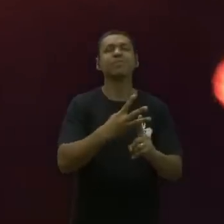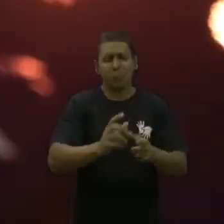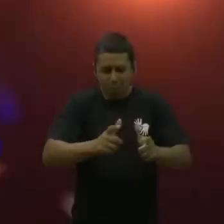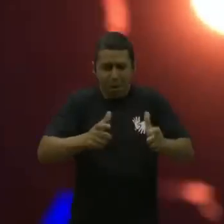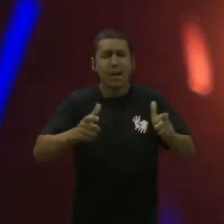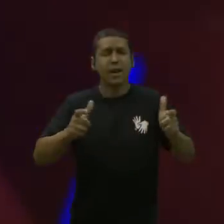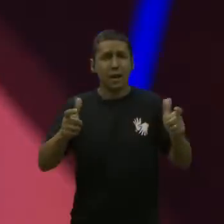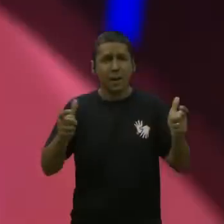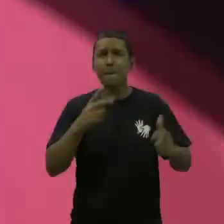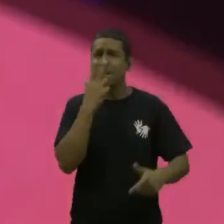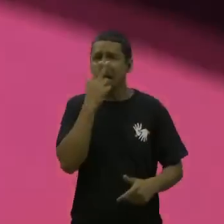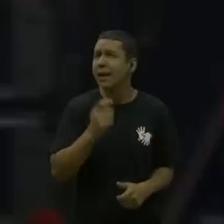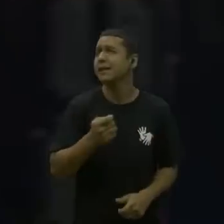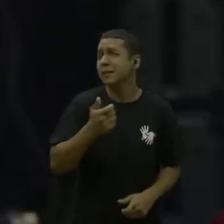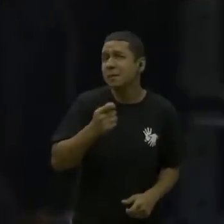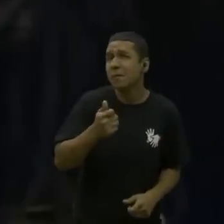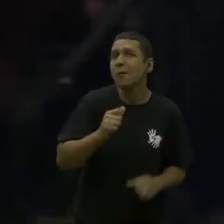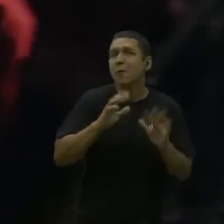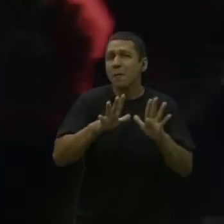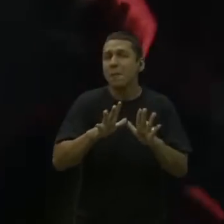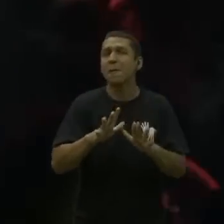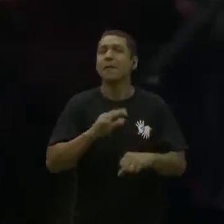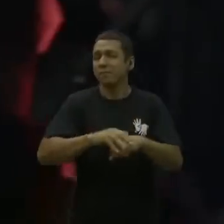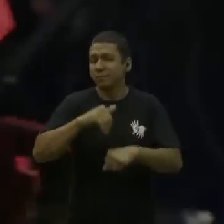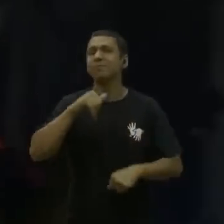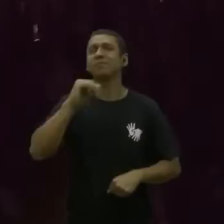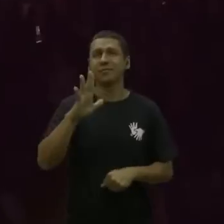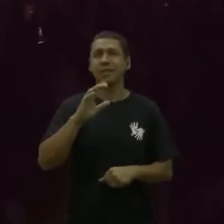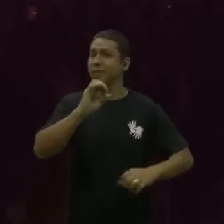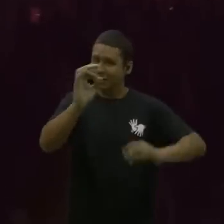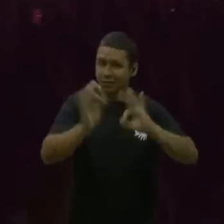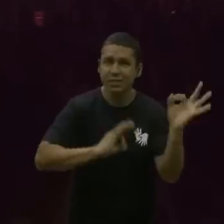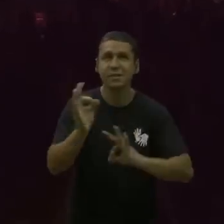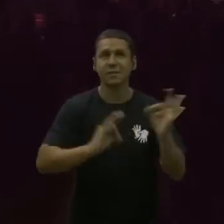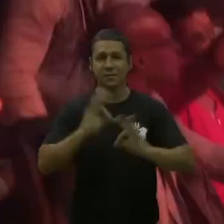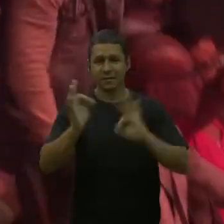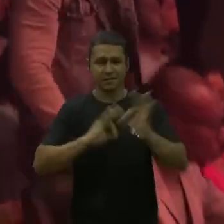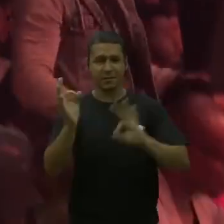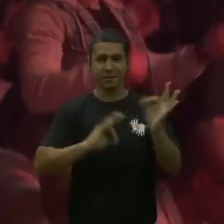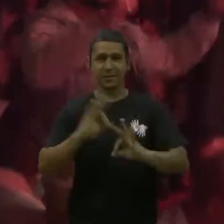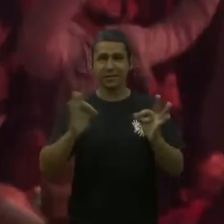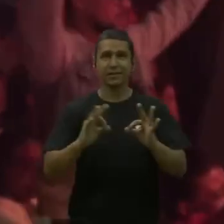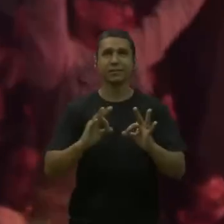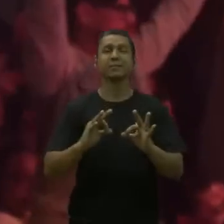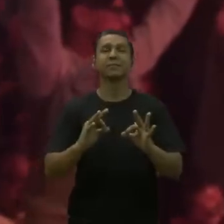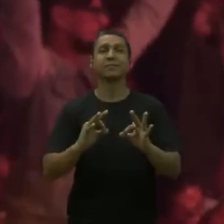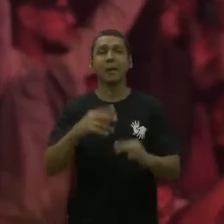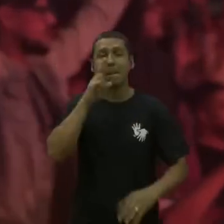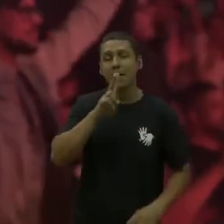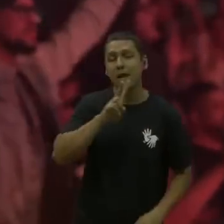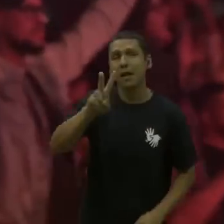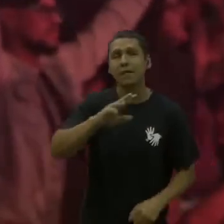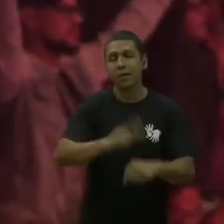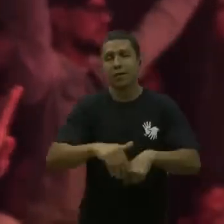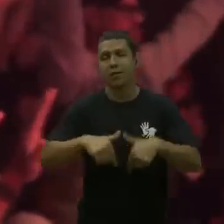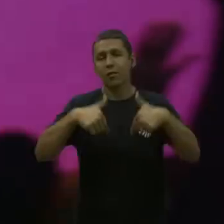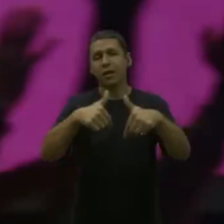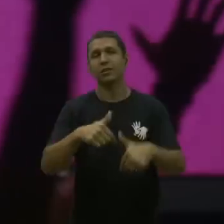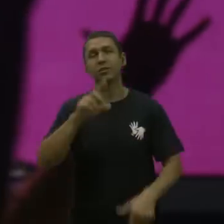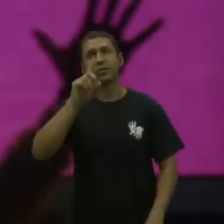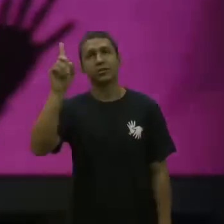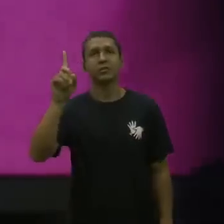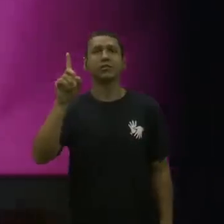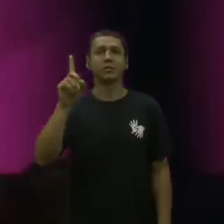muito. Parece pouco, mas vai virar muito. Se prepare para ver o agir de Deus.